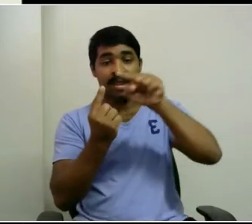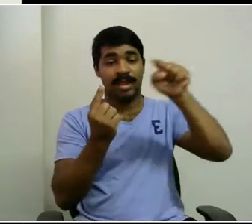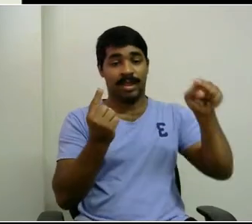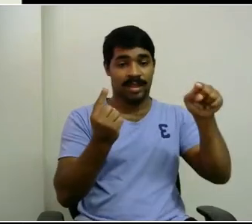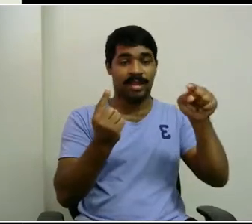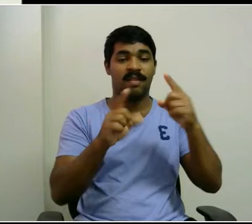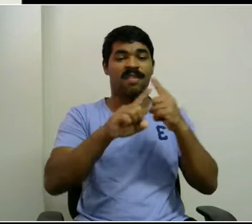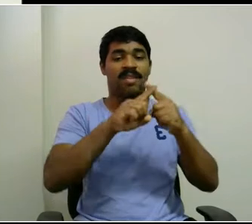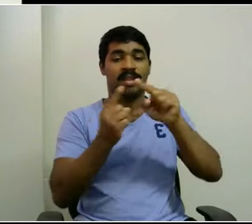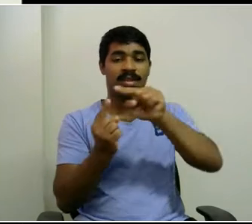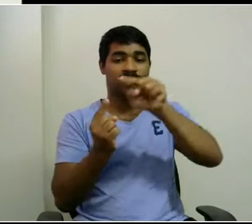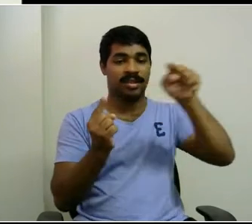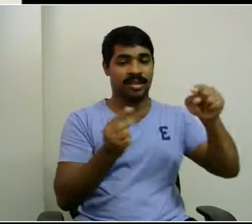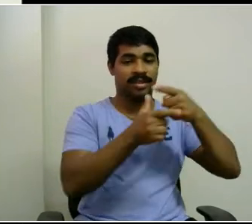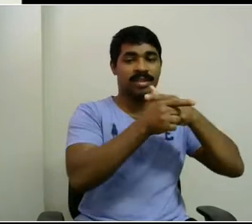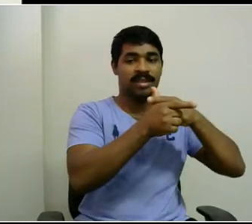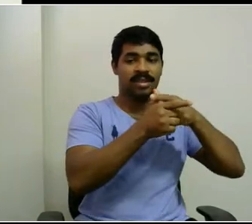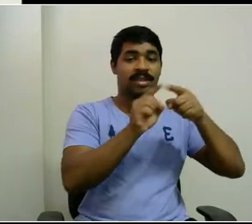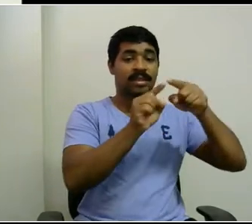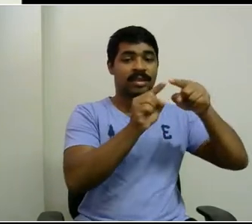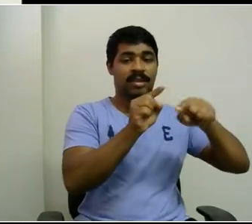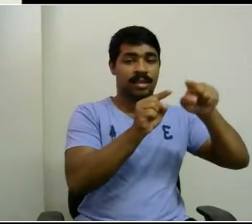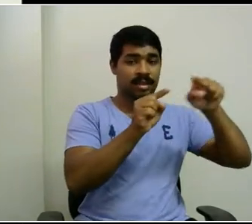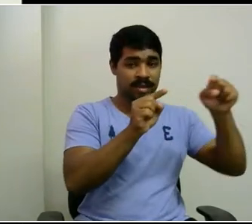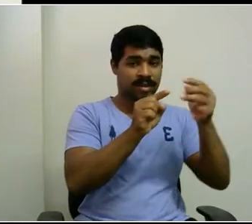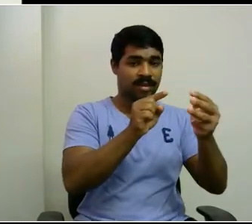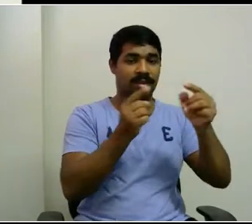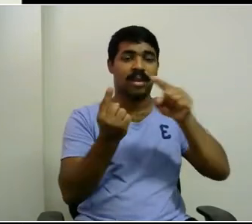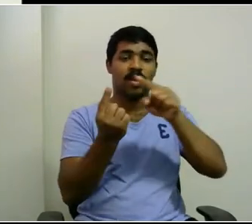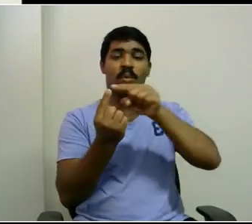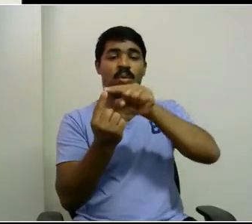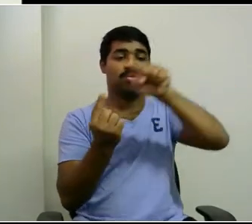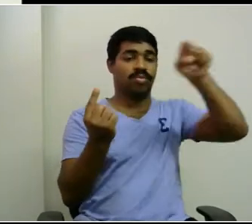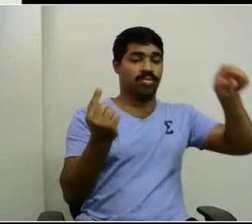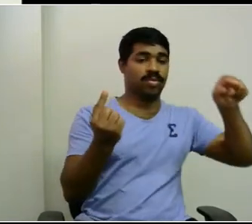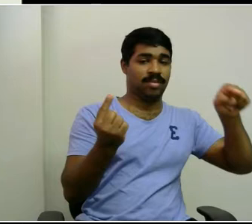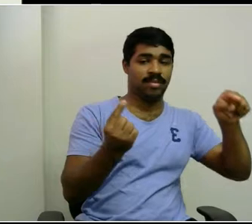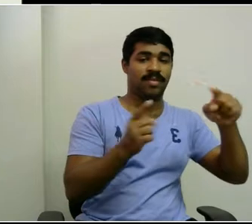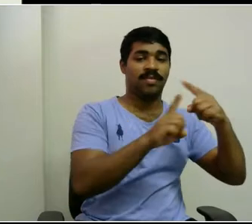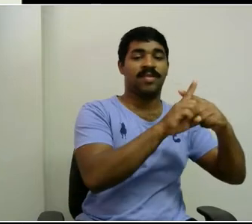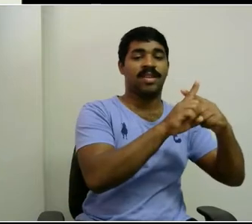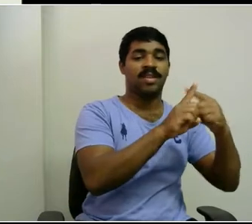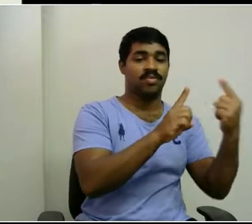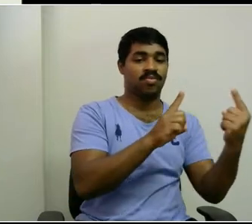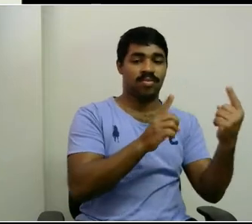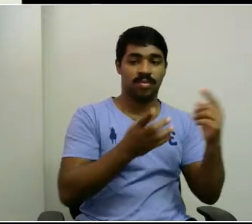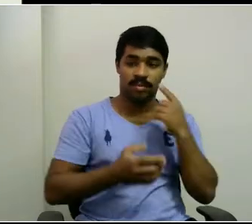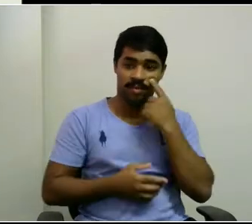E aqui embaixo você faz, né, ó, esse com esse com esse com